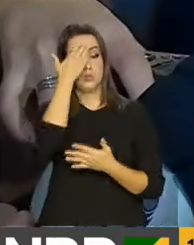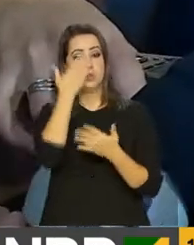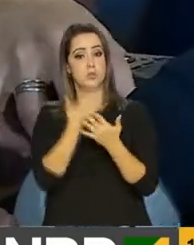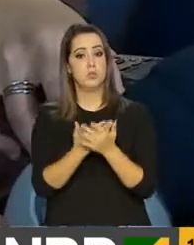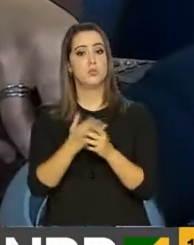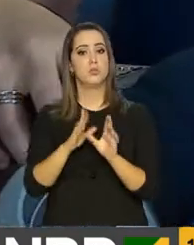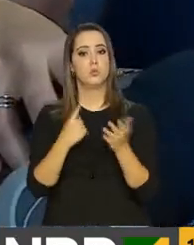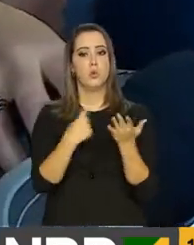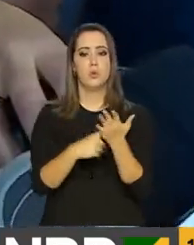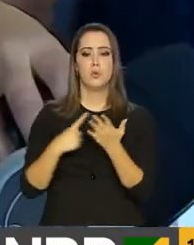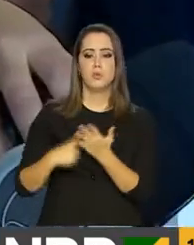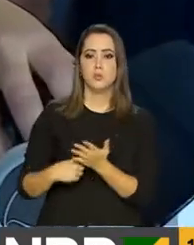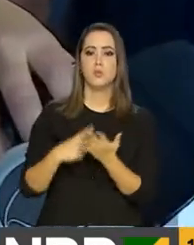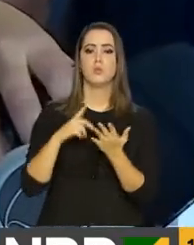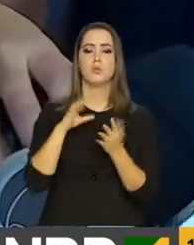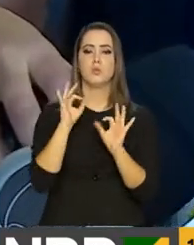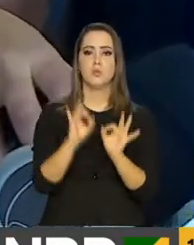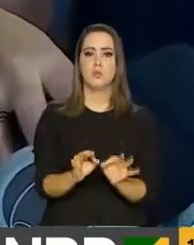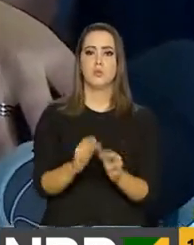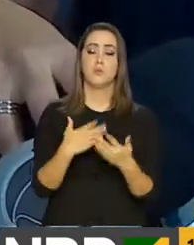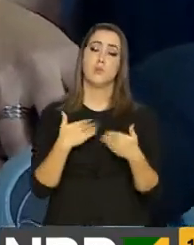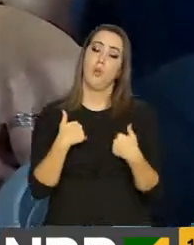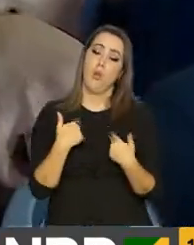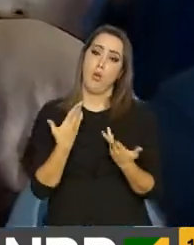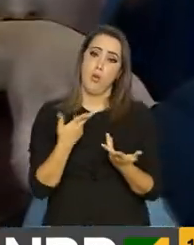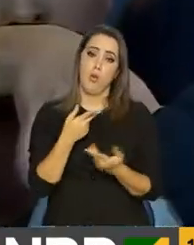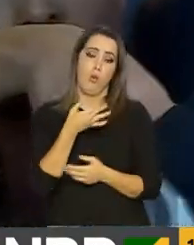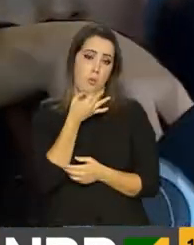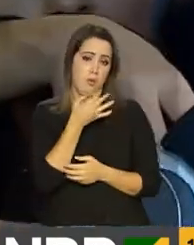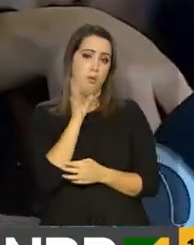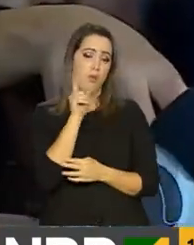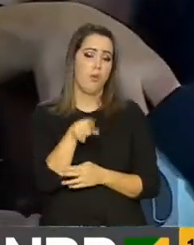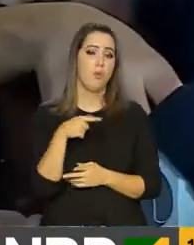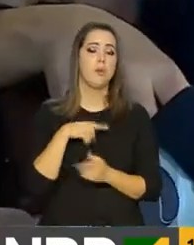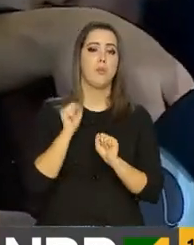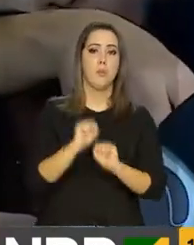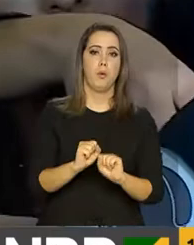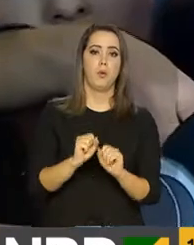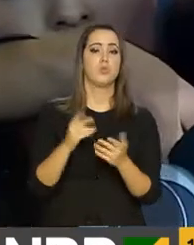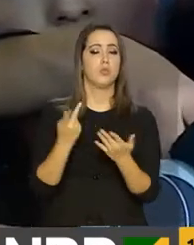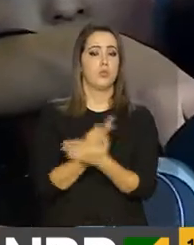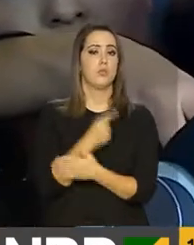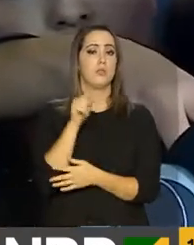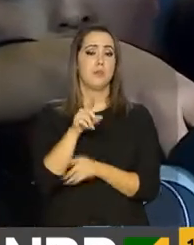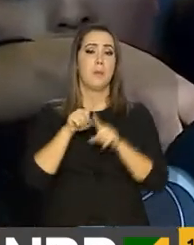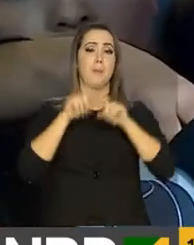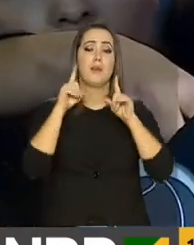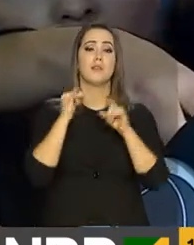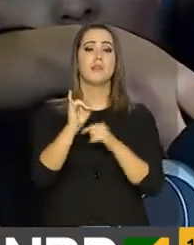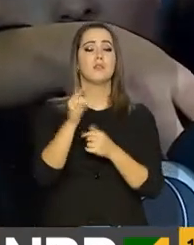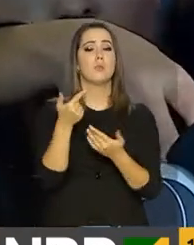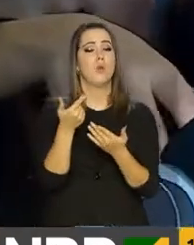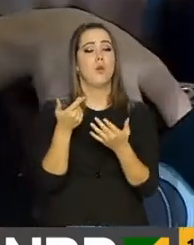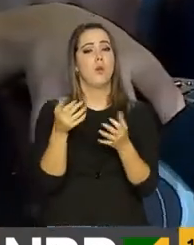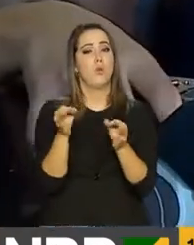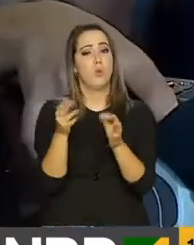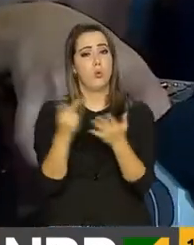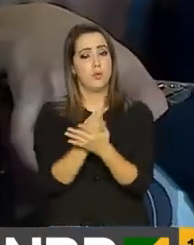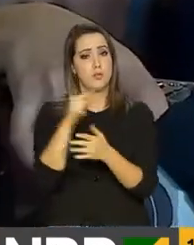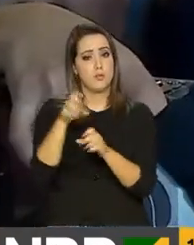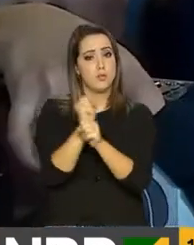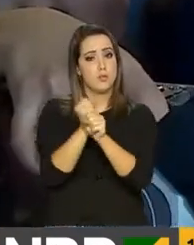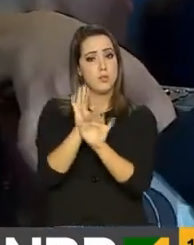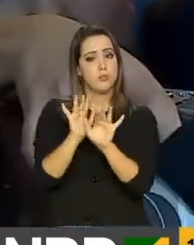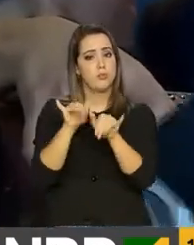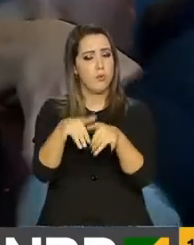eventual fechamento da questão. Então, eu suponho que talvez seja possível, mas se não for, nós vamos encerrar a discussão ainda neste